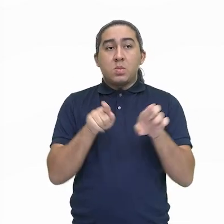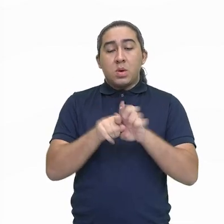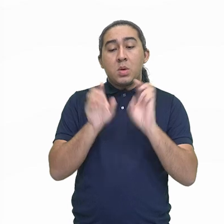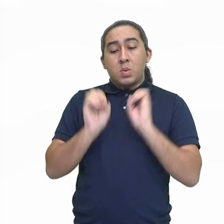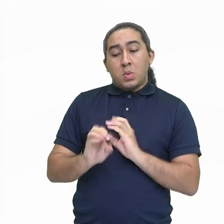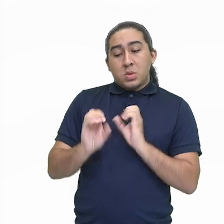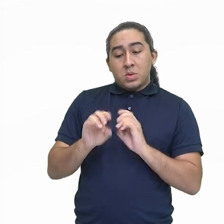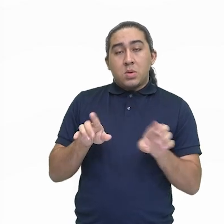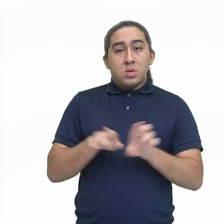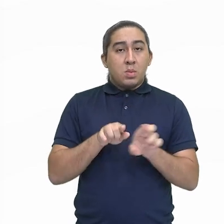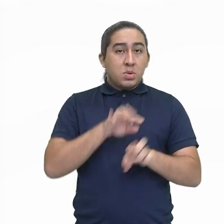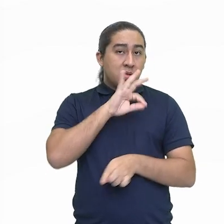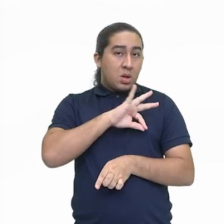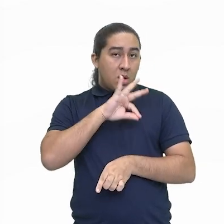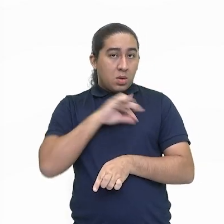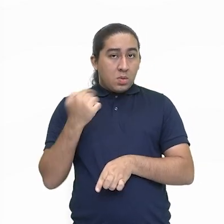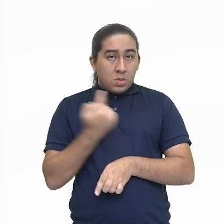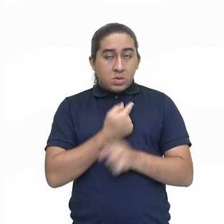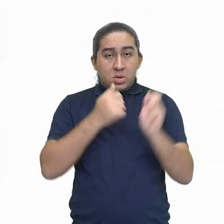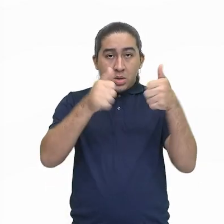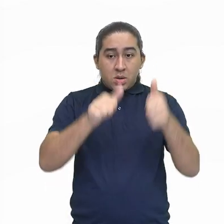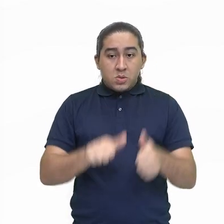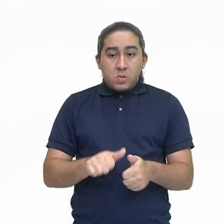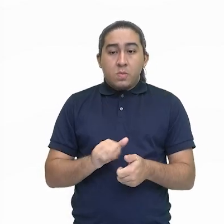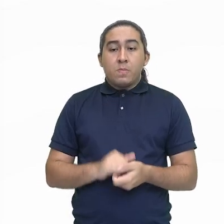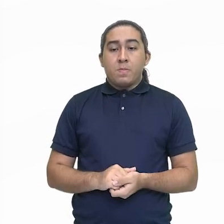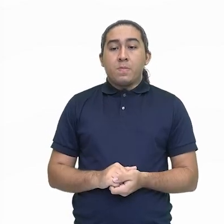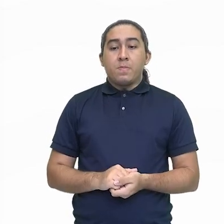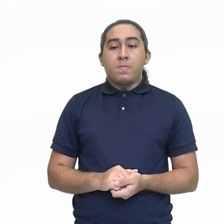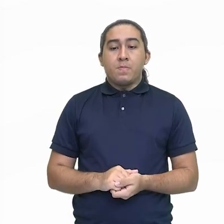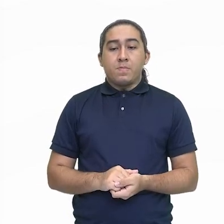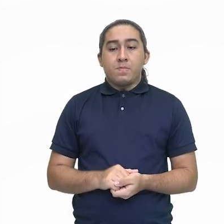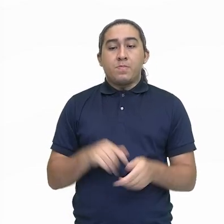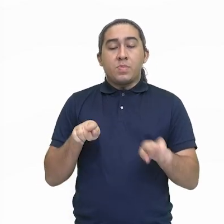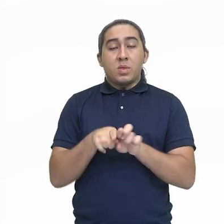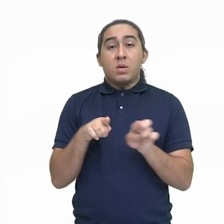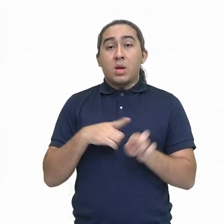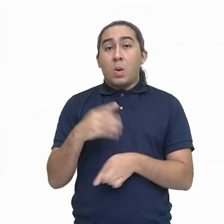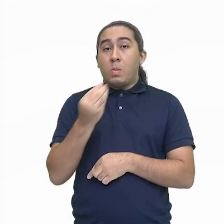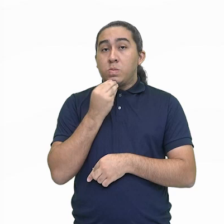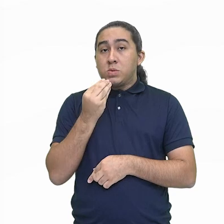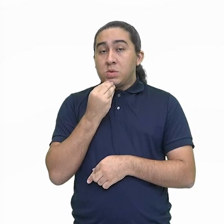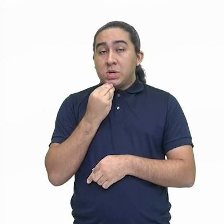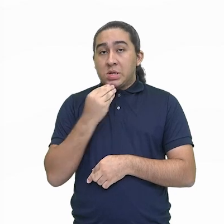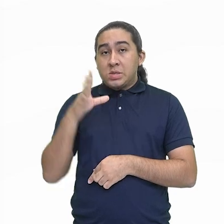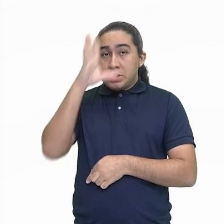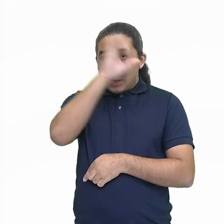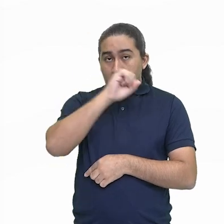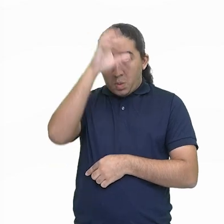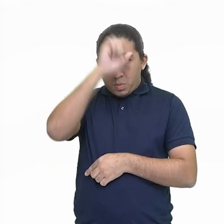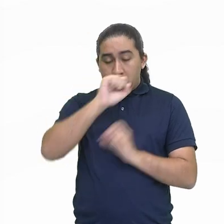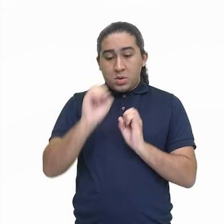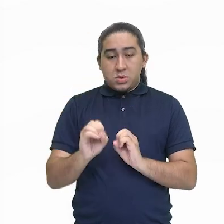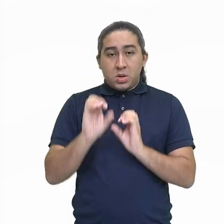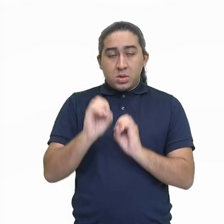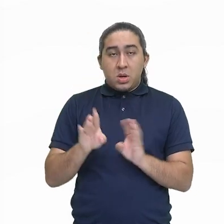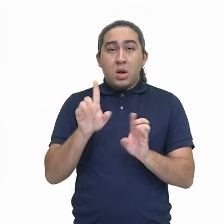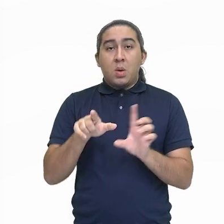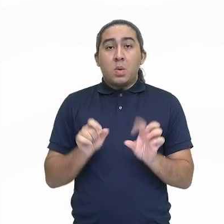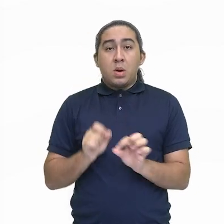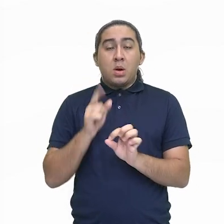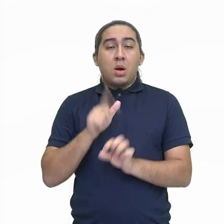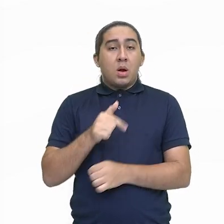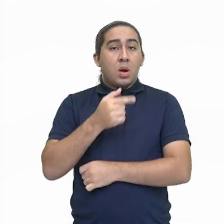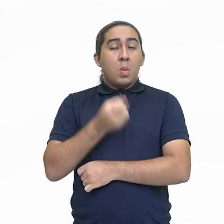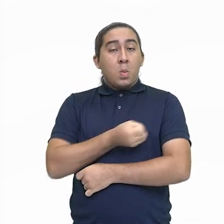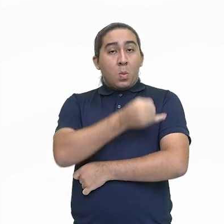educação e também a renda que a gente vai analisar. Aí nós temos também o acesso ao conhecimento, que são aí os anos